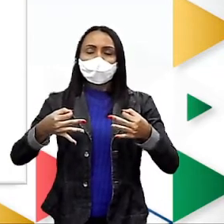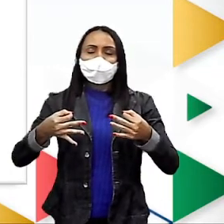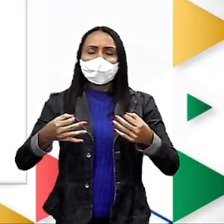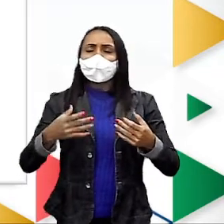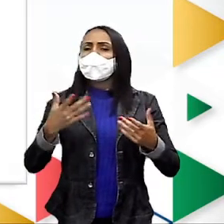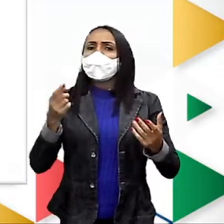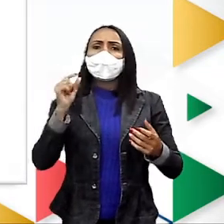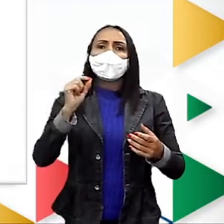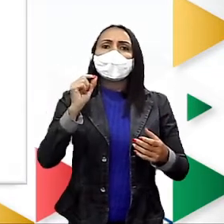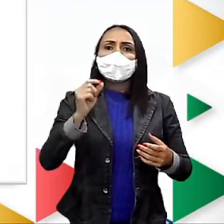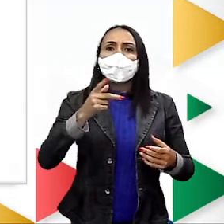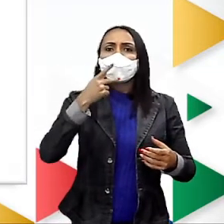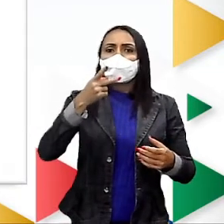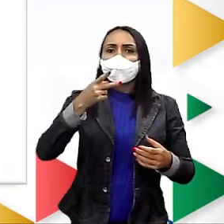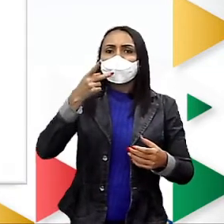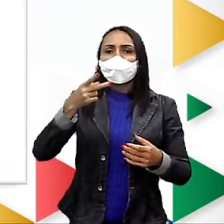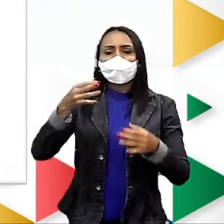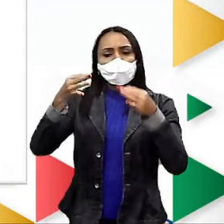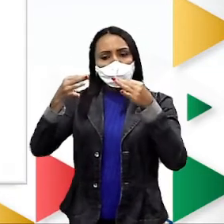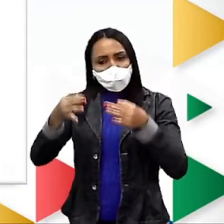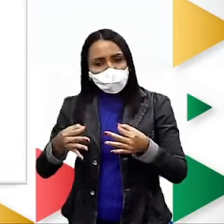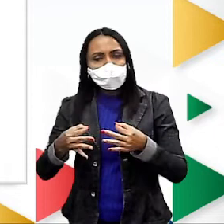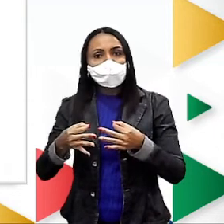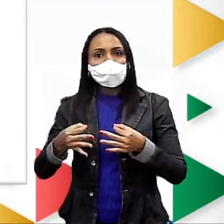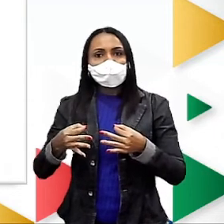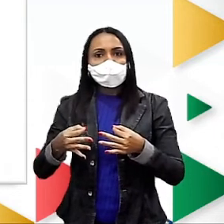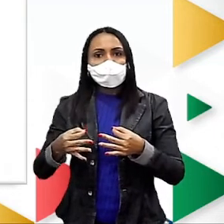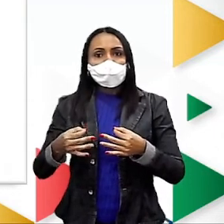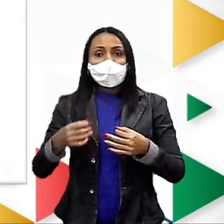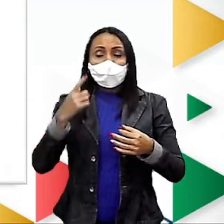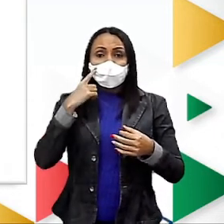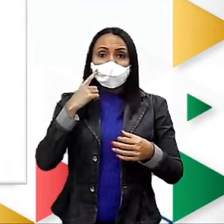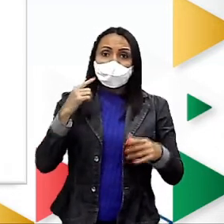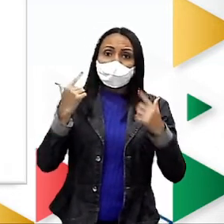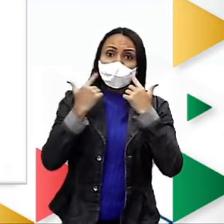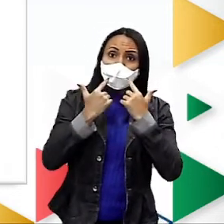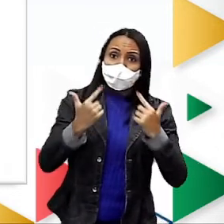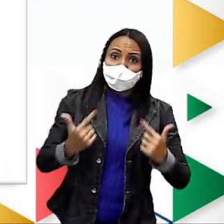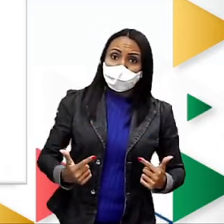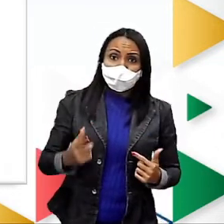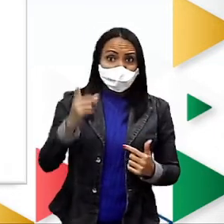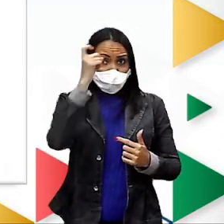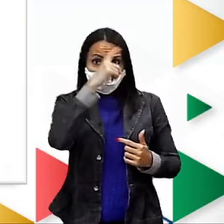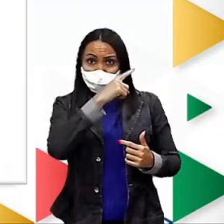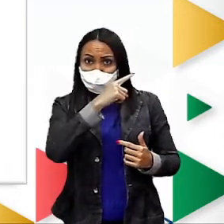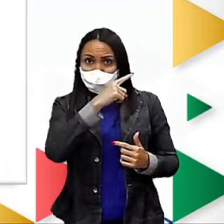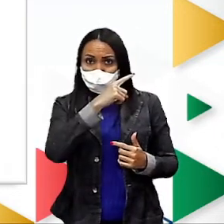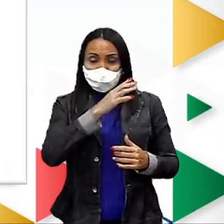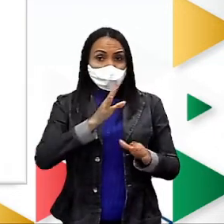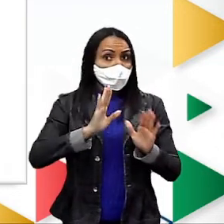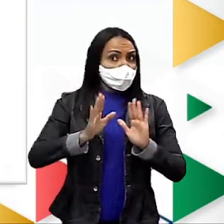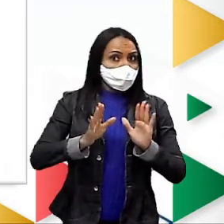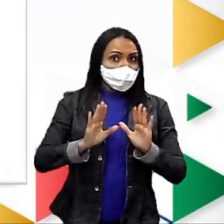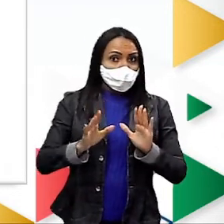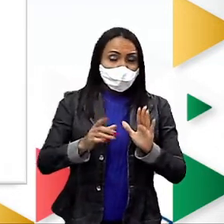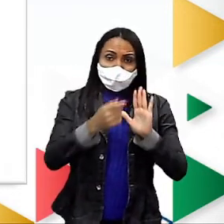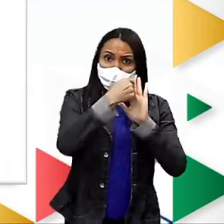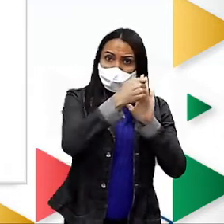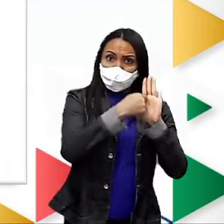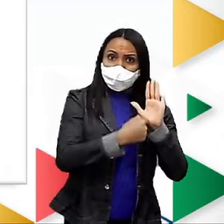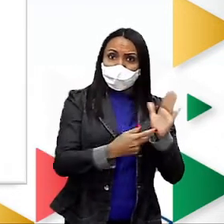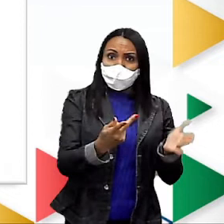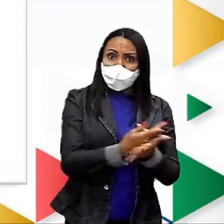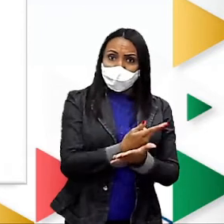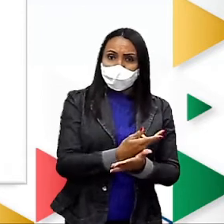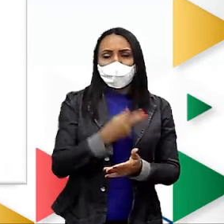falar corretamente? É falar com a linguagem difícil? Será? Quem escreve errado, normalmente, fala